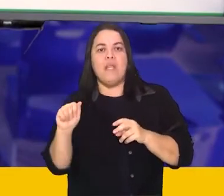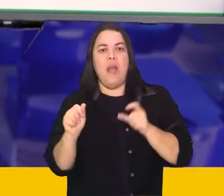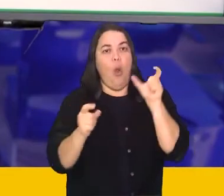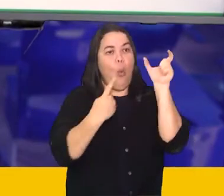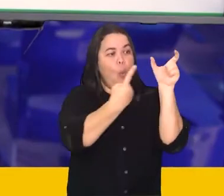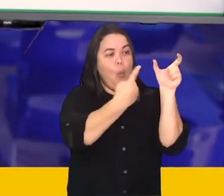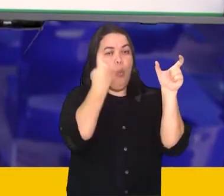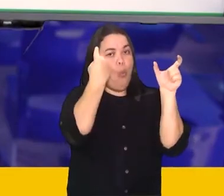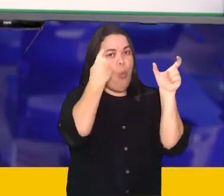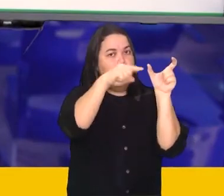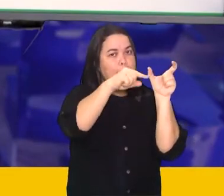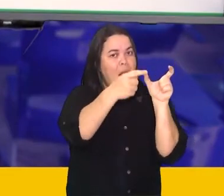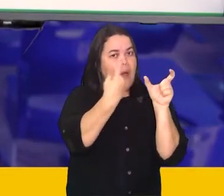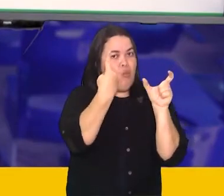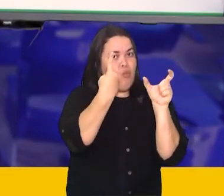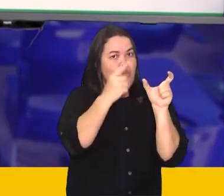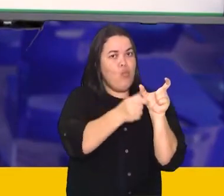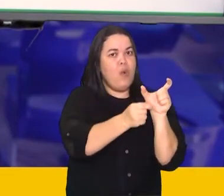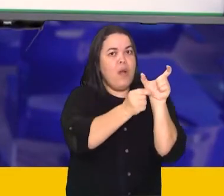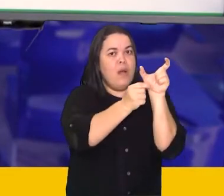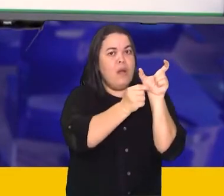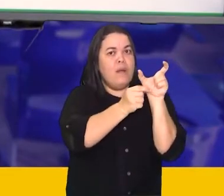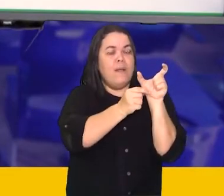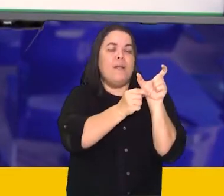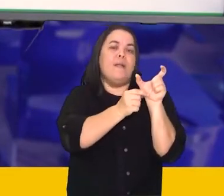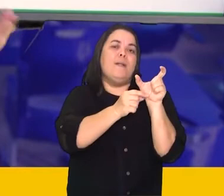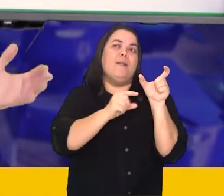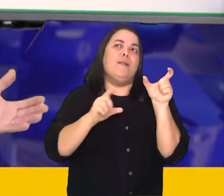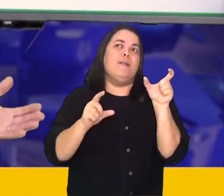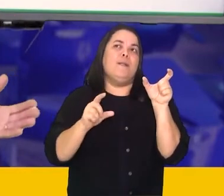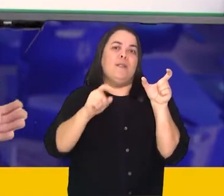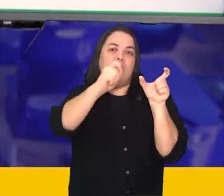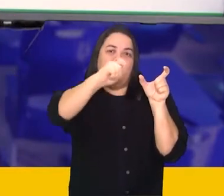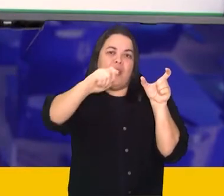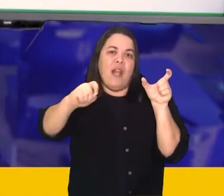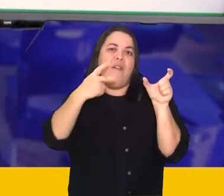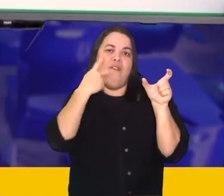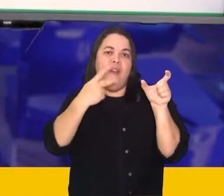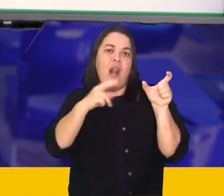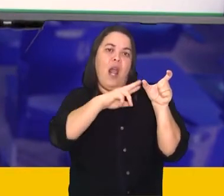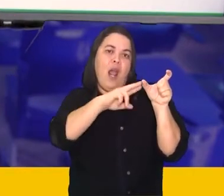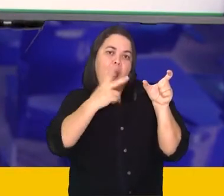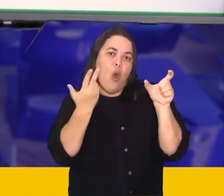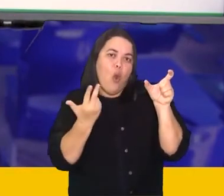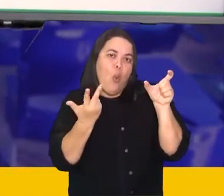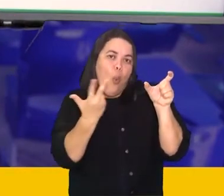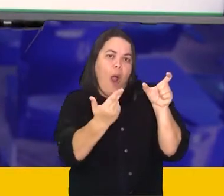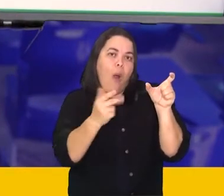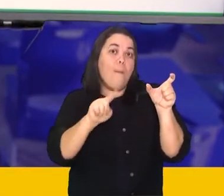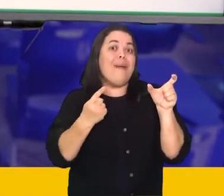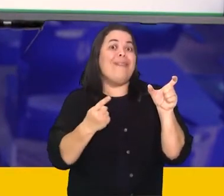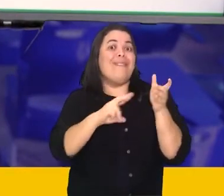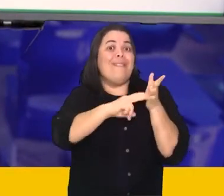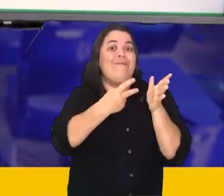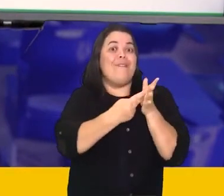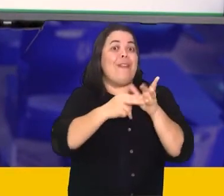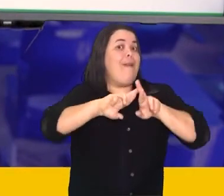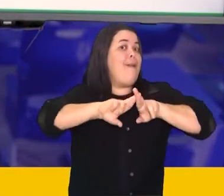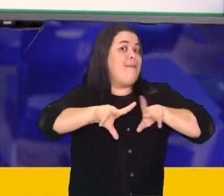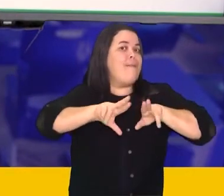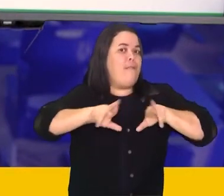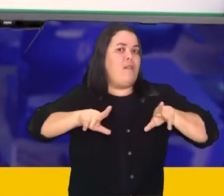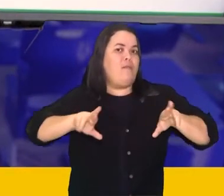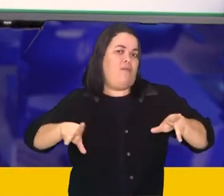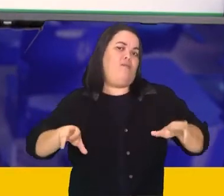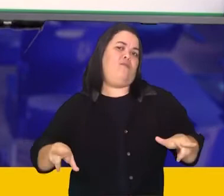usa a palavra no seu significado primeiro, como está no dicionário, e você também usa essa mesma palavra